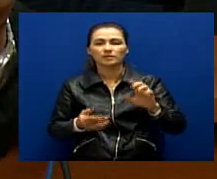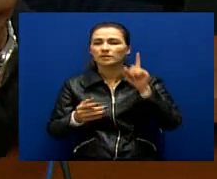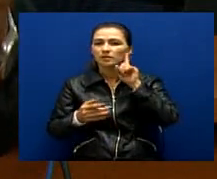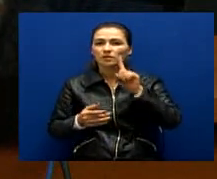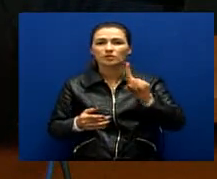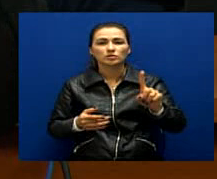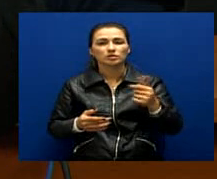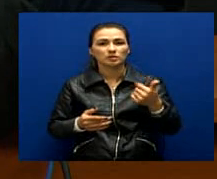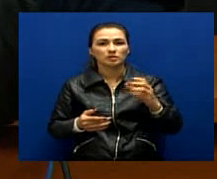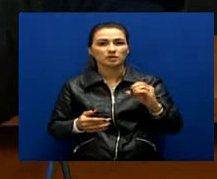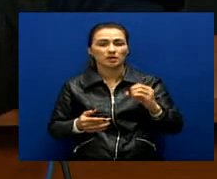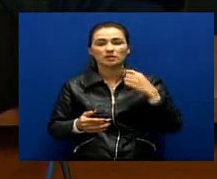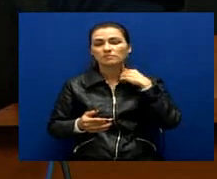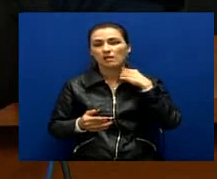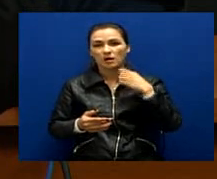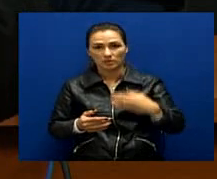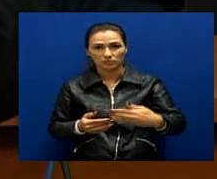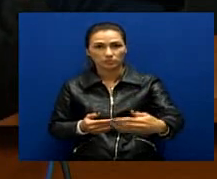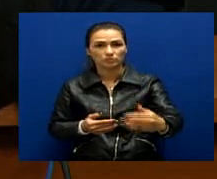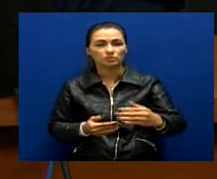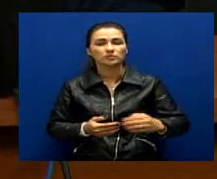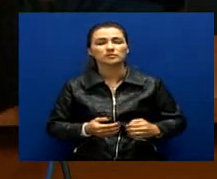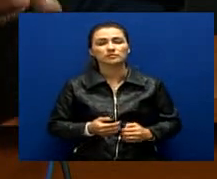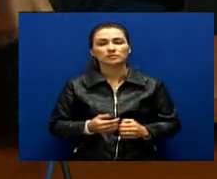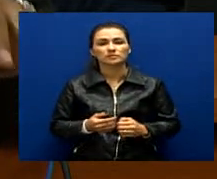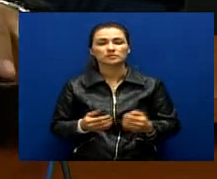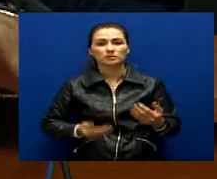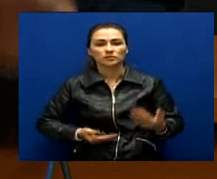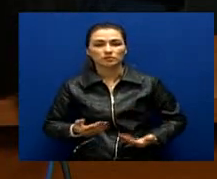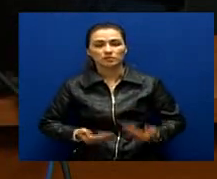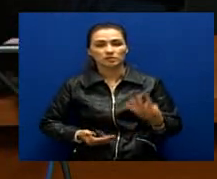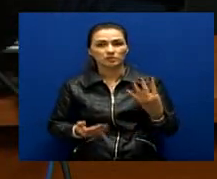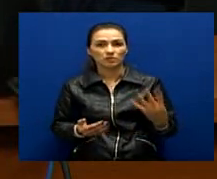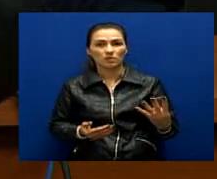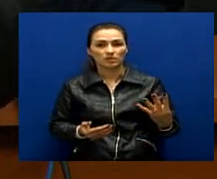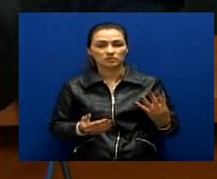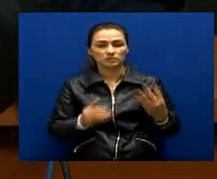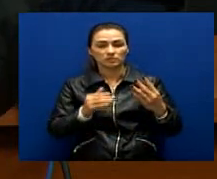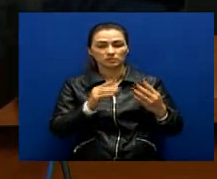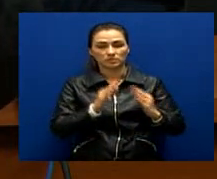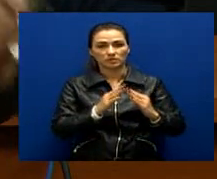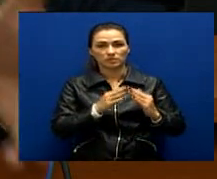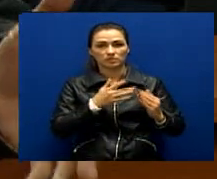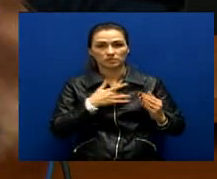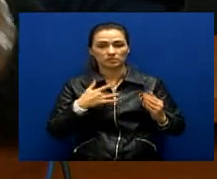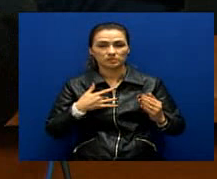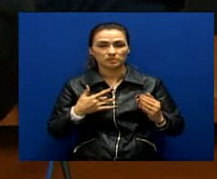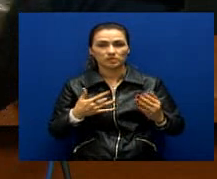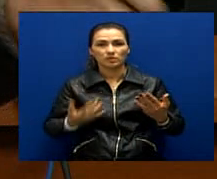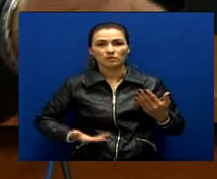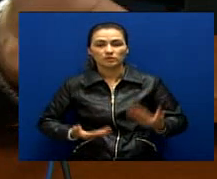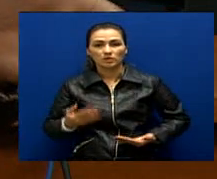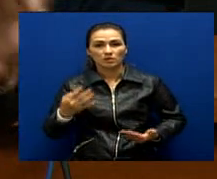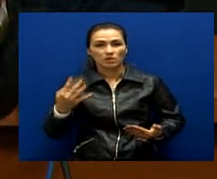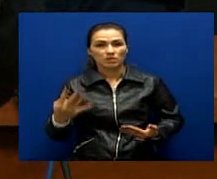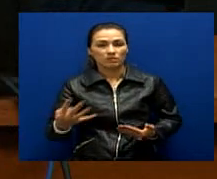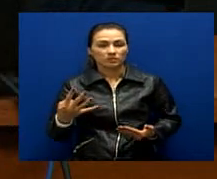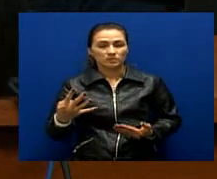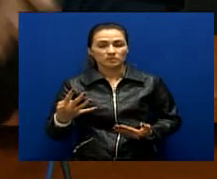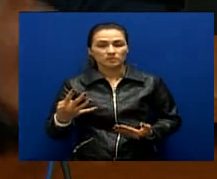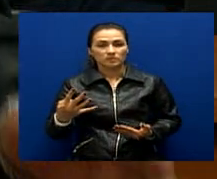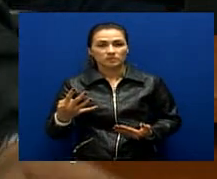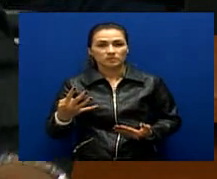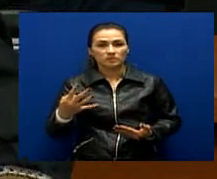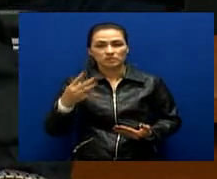participar da que é formado por quatro funcionários o ps e quatro usuários eram 4 a